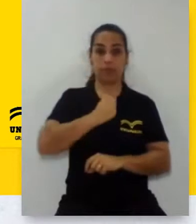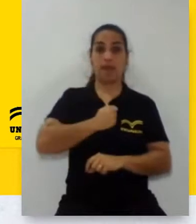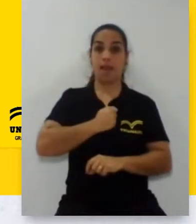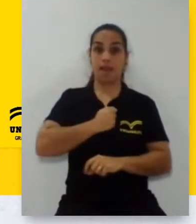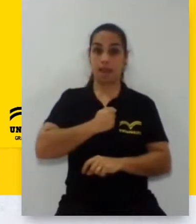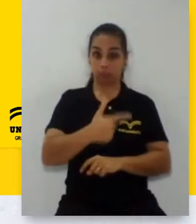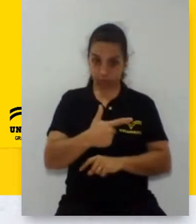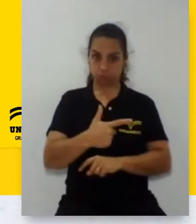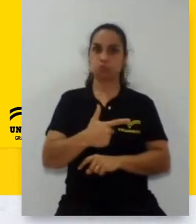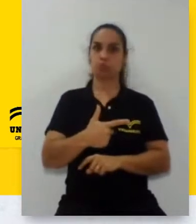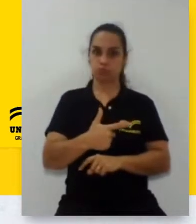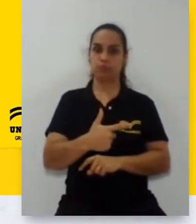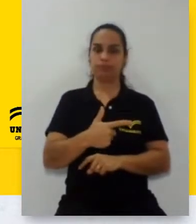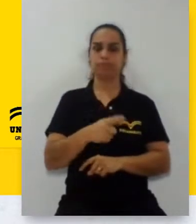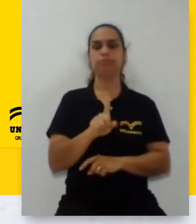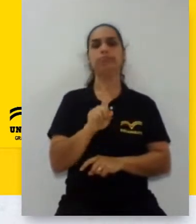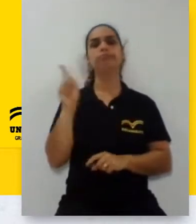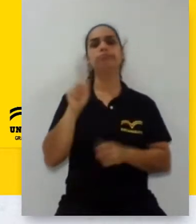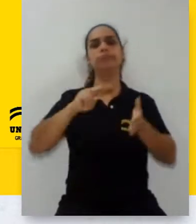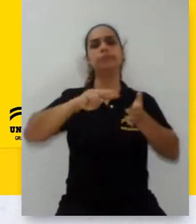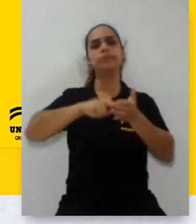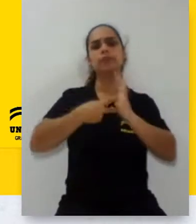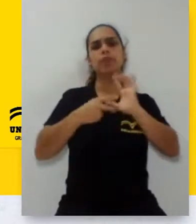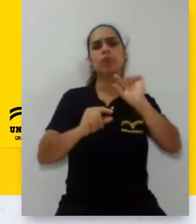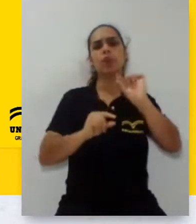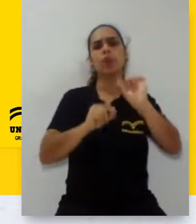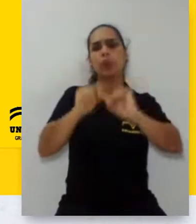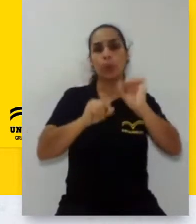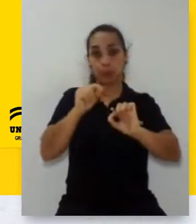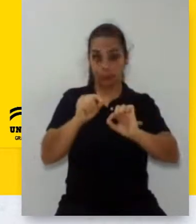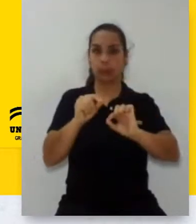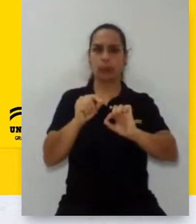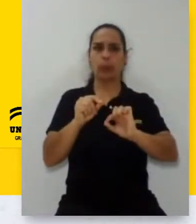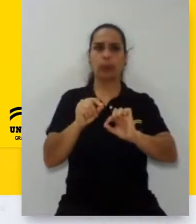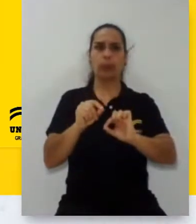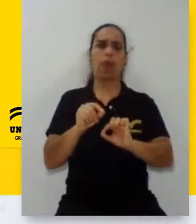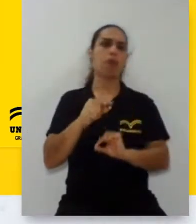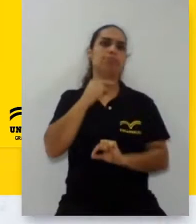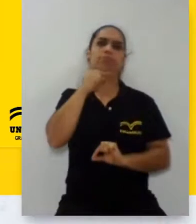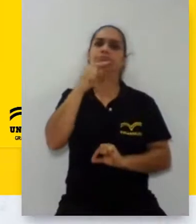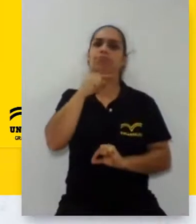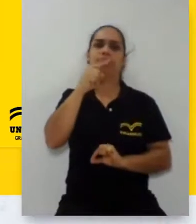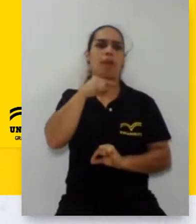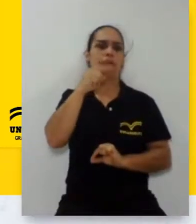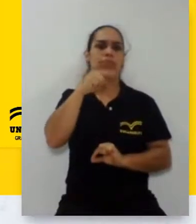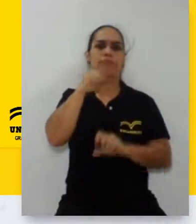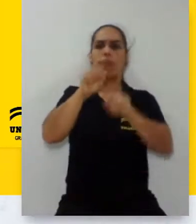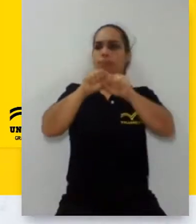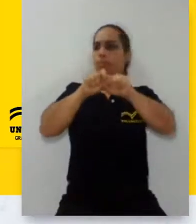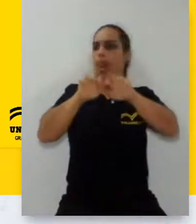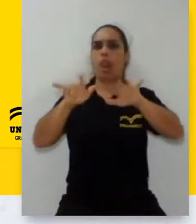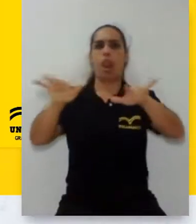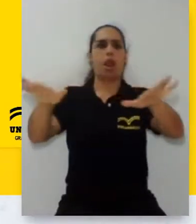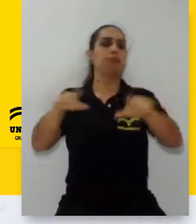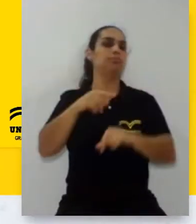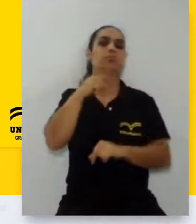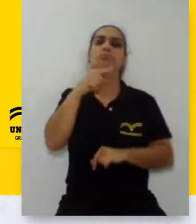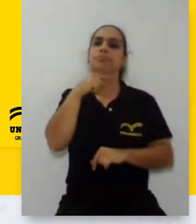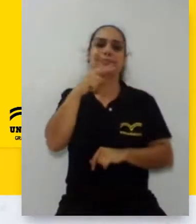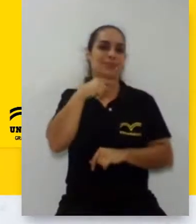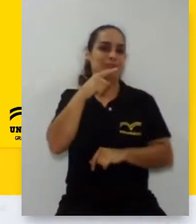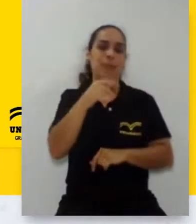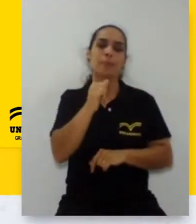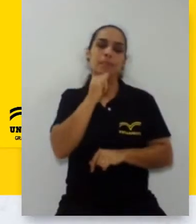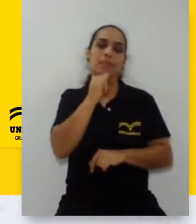quê? Doença não transmissível, crônica não transmissível. E eu ainda falo para vocês o seguinte, nós temos aqui o diabetes, que também está no